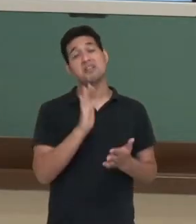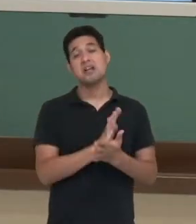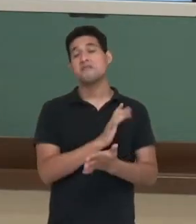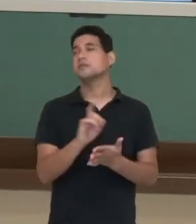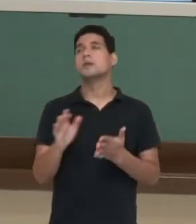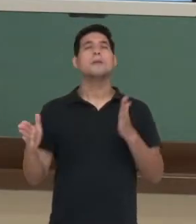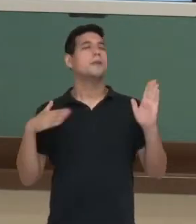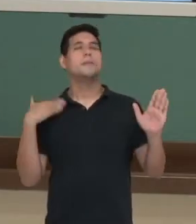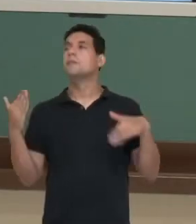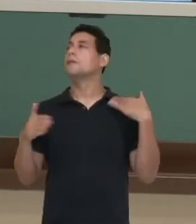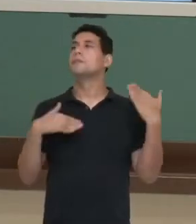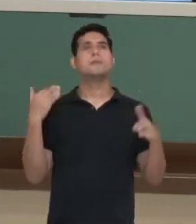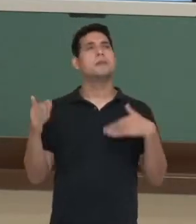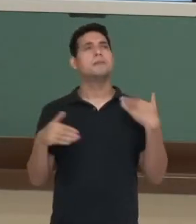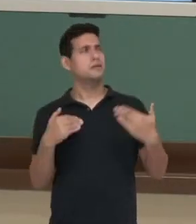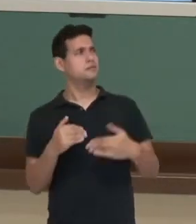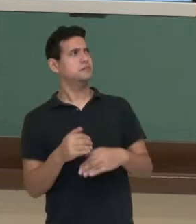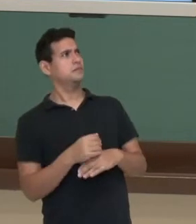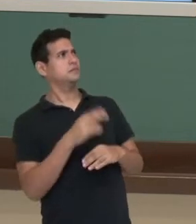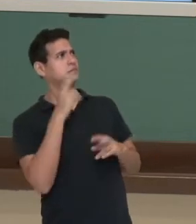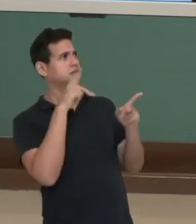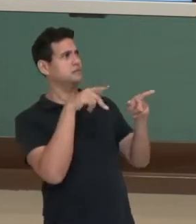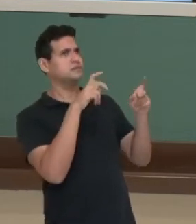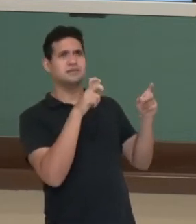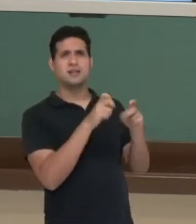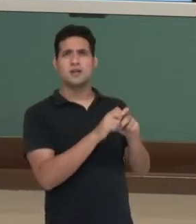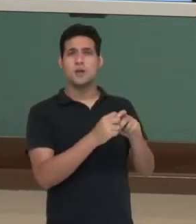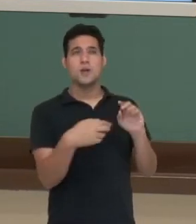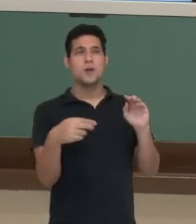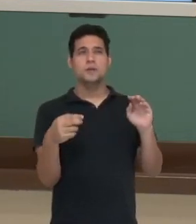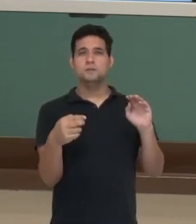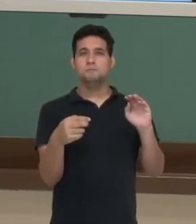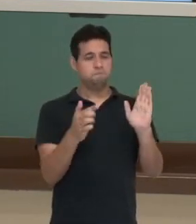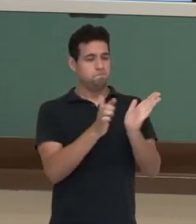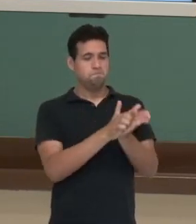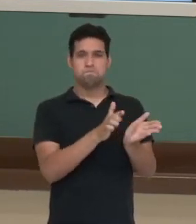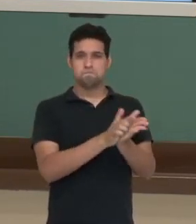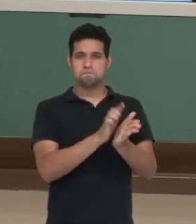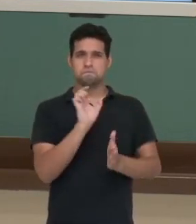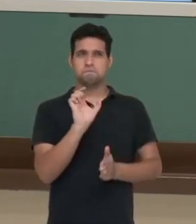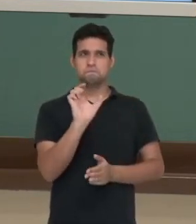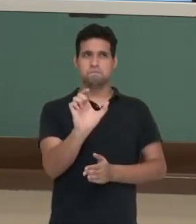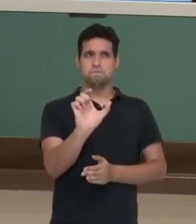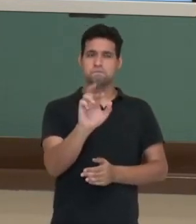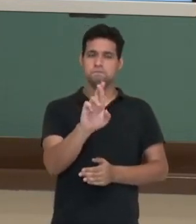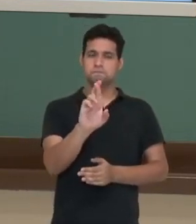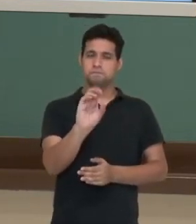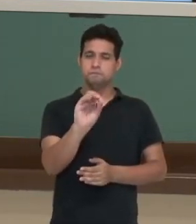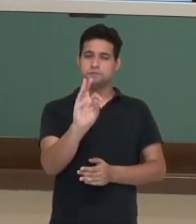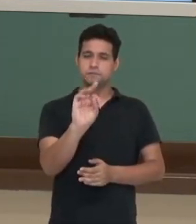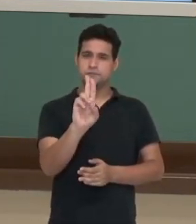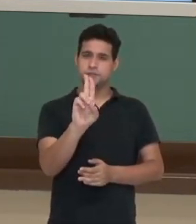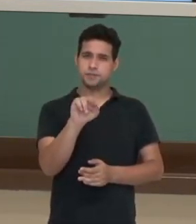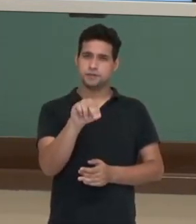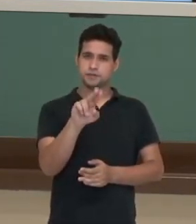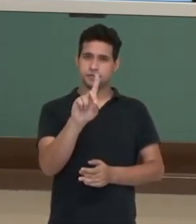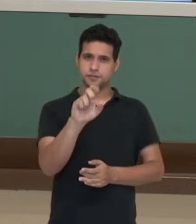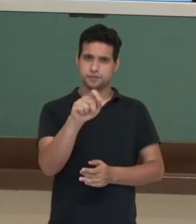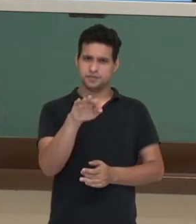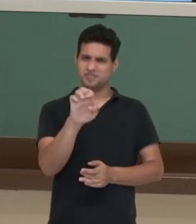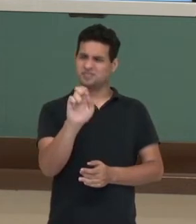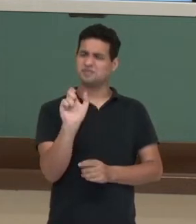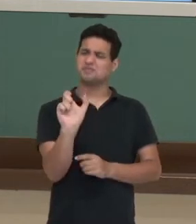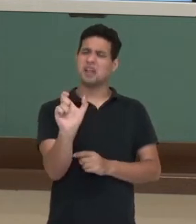passeando e de repente observam um cartaz com esta palavra, rotundamente negra.